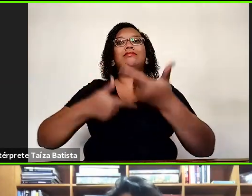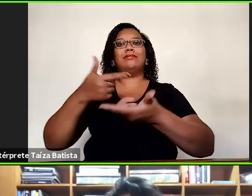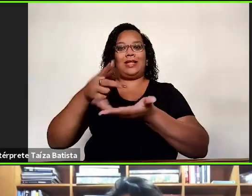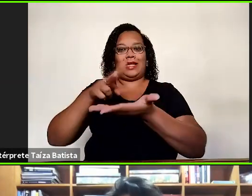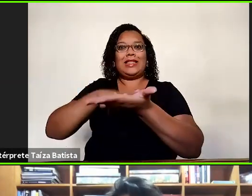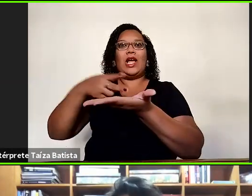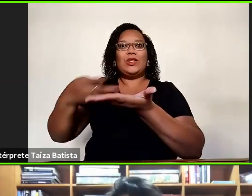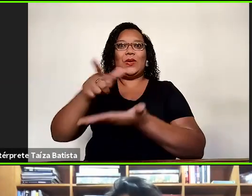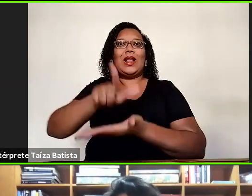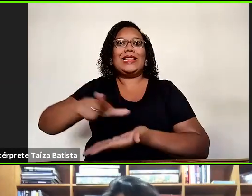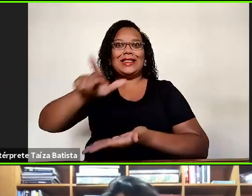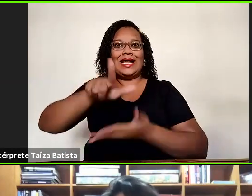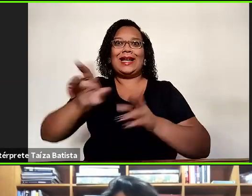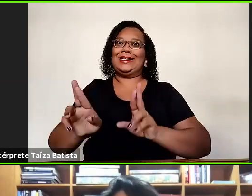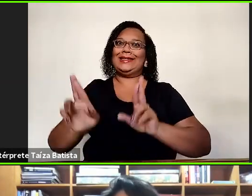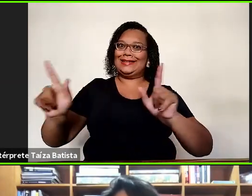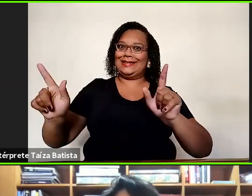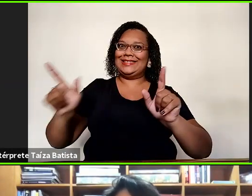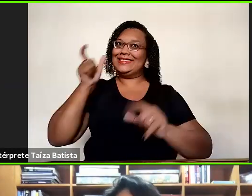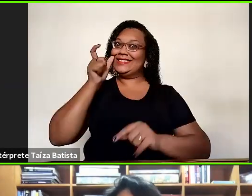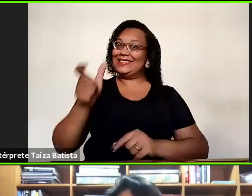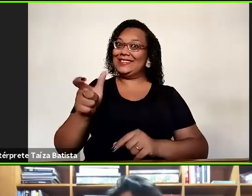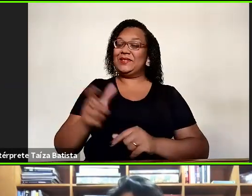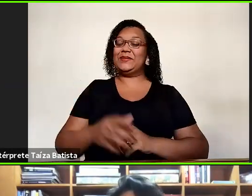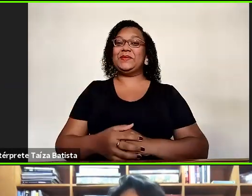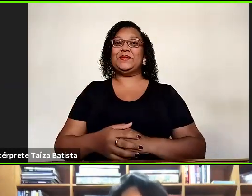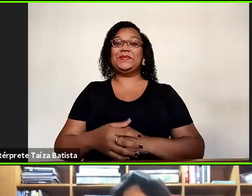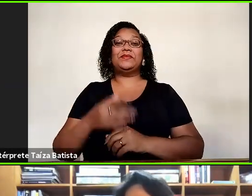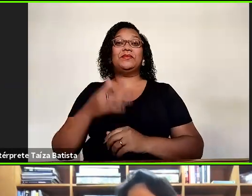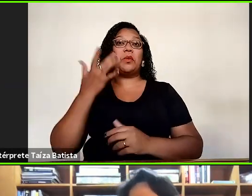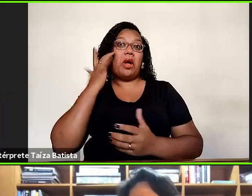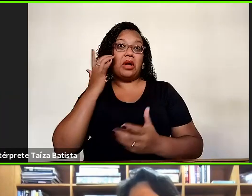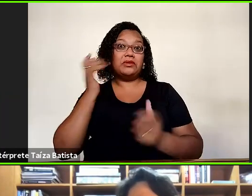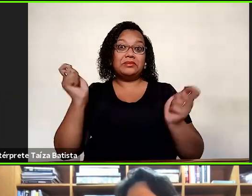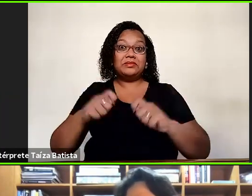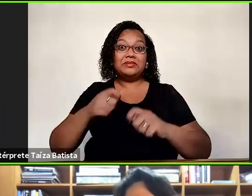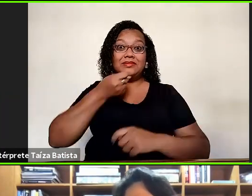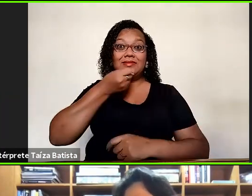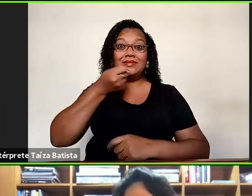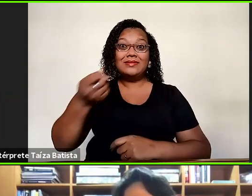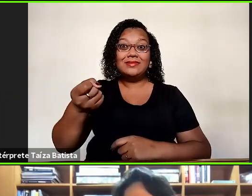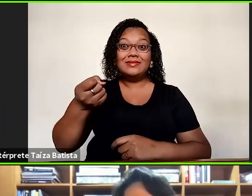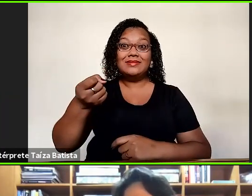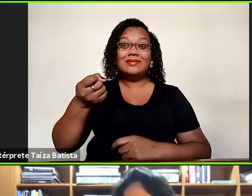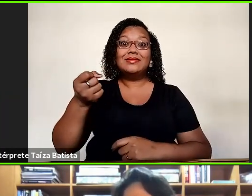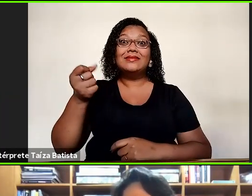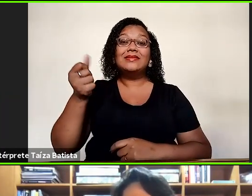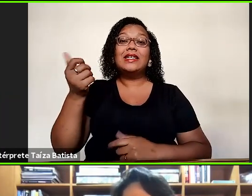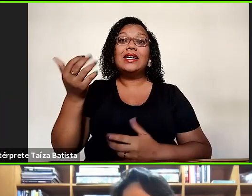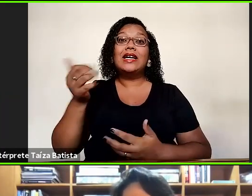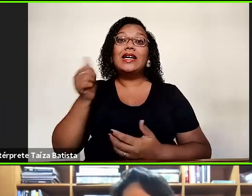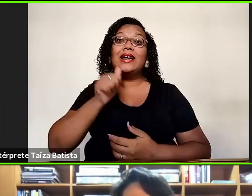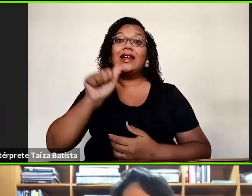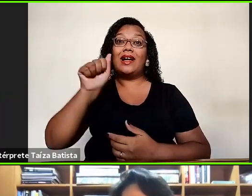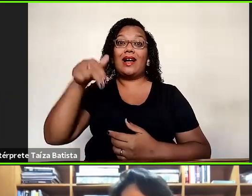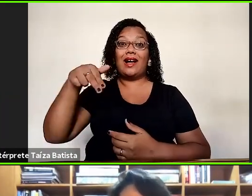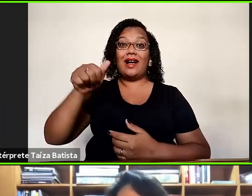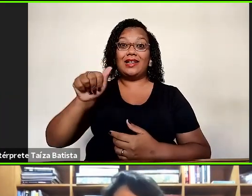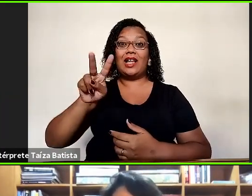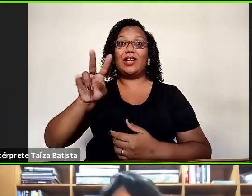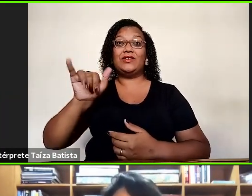completamente diferente. Então, muito interessante. Então, acho que eu posso passar a palavra para a Ana Viana. Que